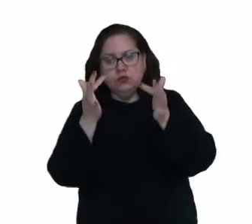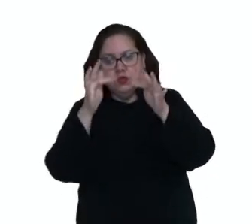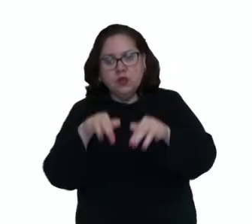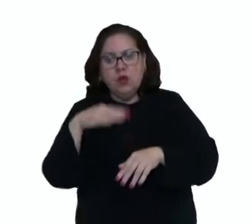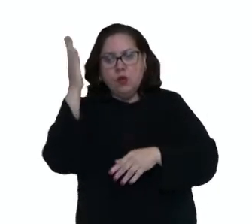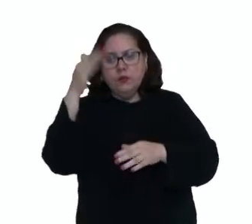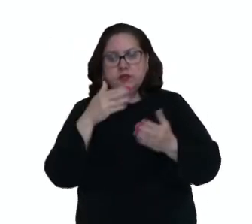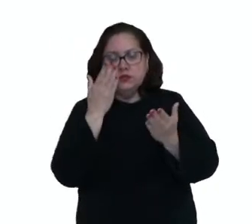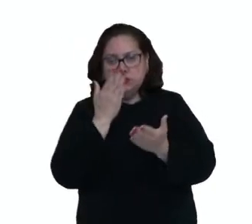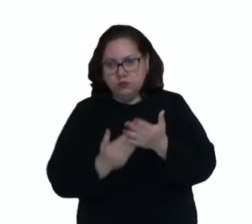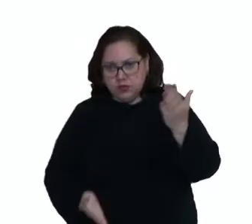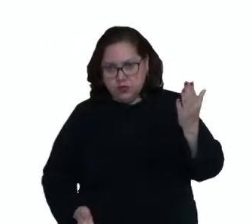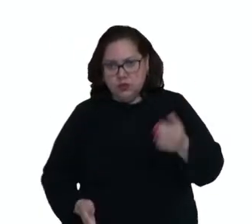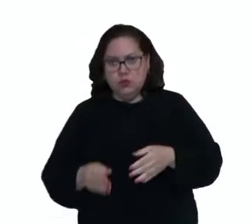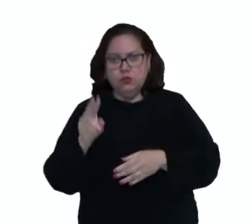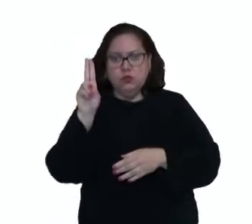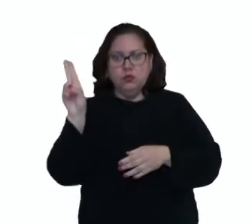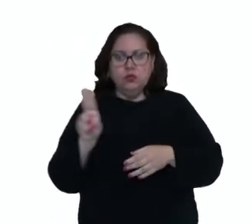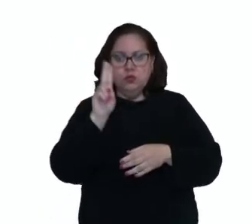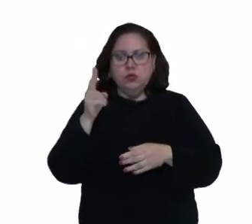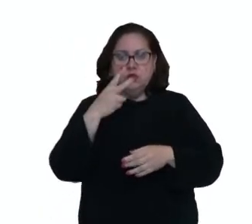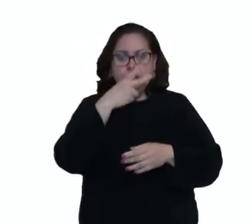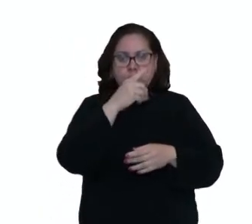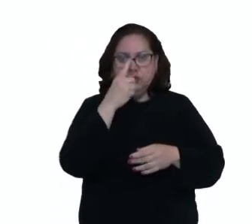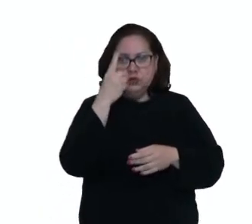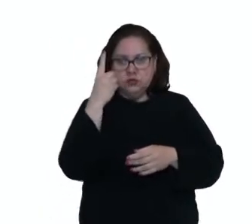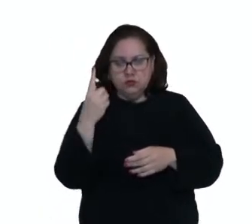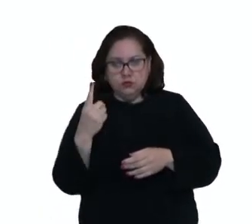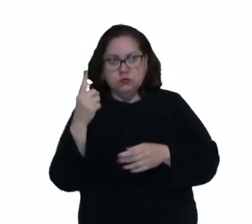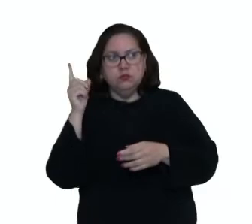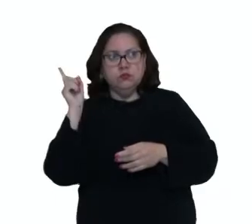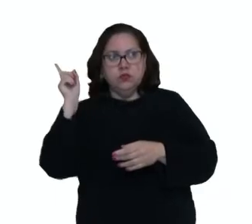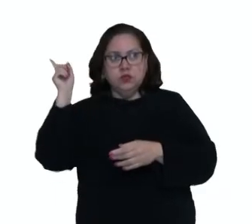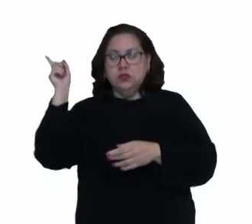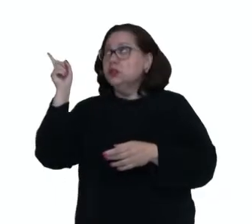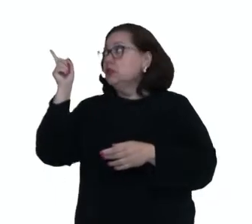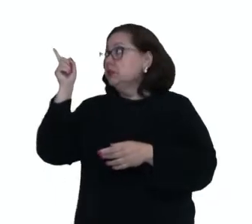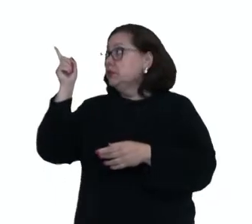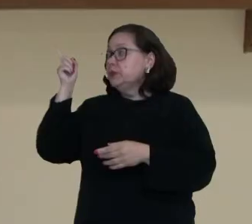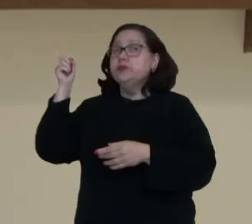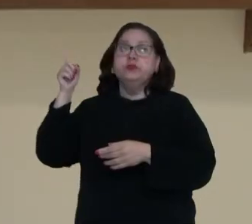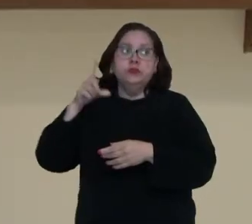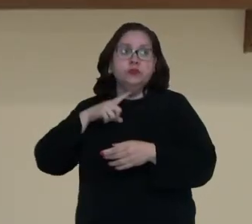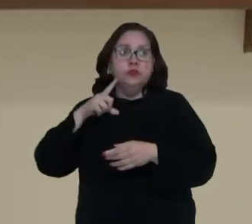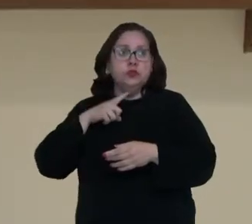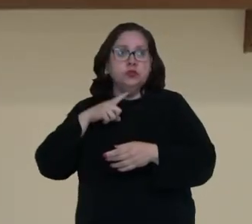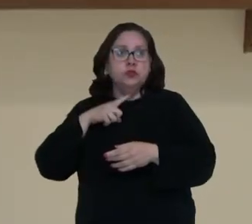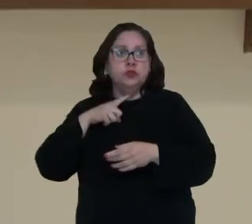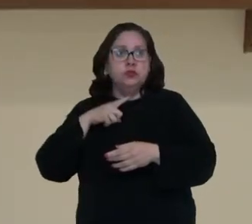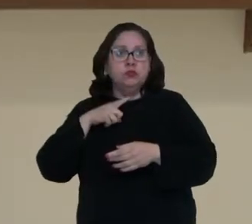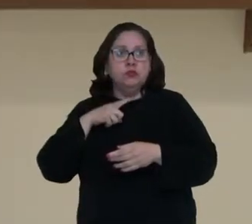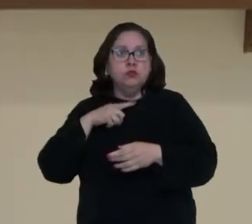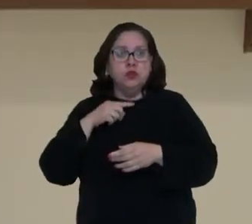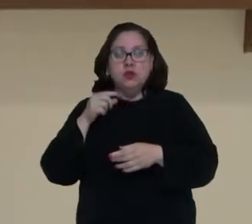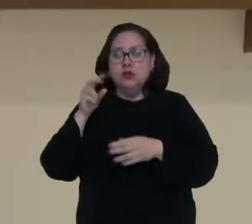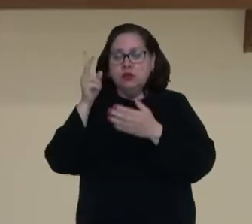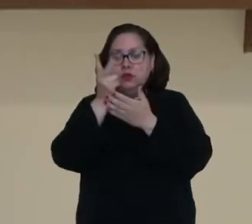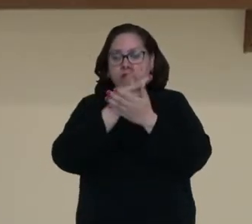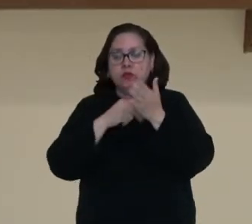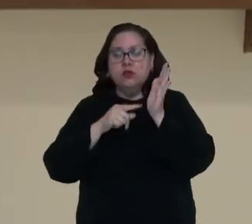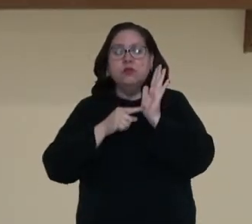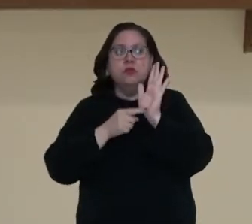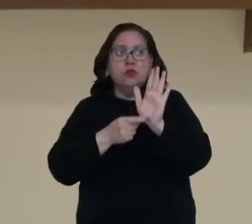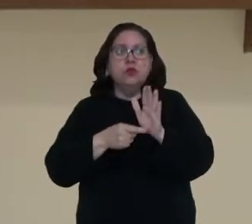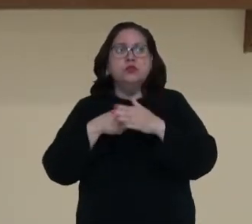foi derrotado pelo Uruguai por 2-1. Aqui, então, a gente tem uma imagem que